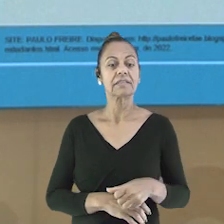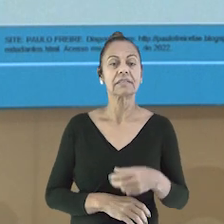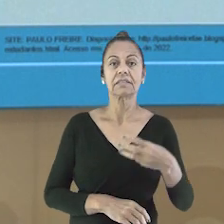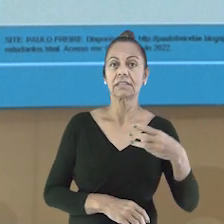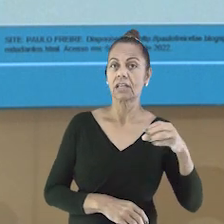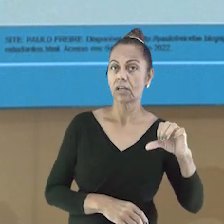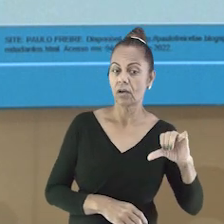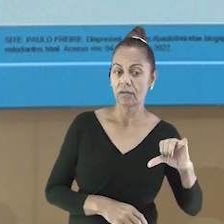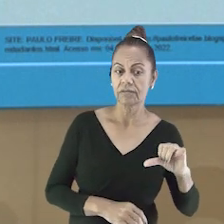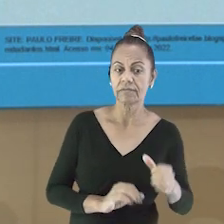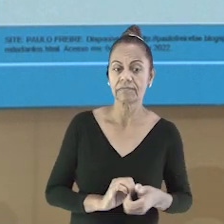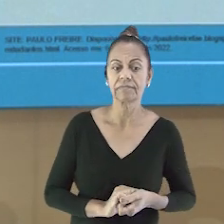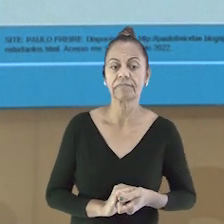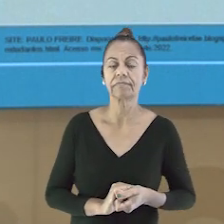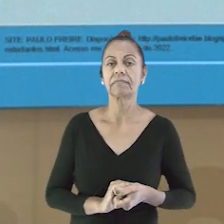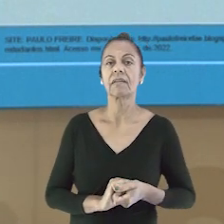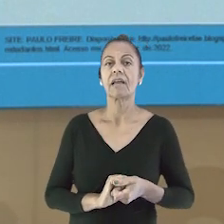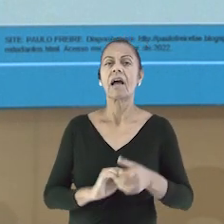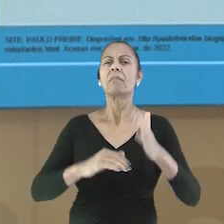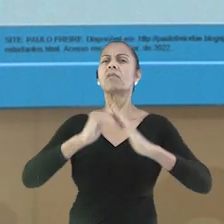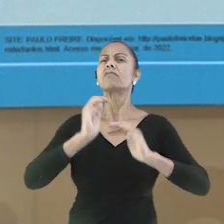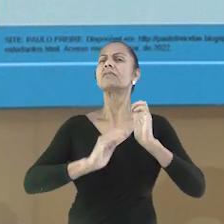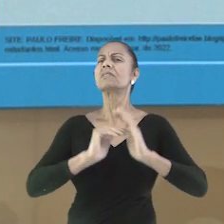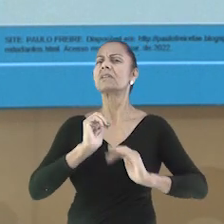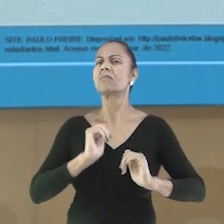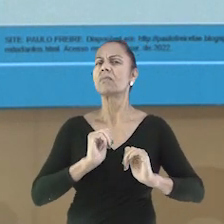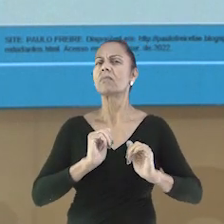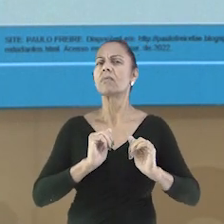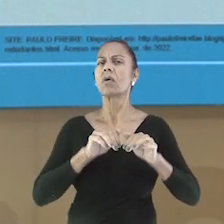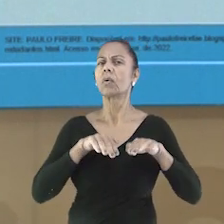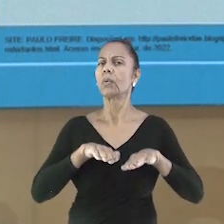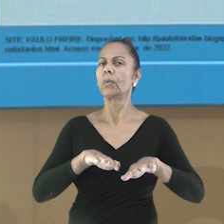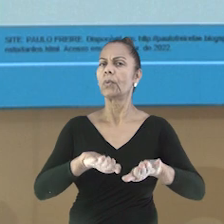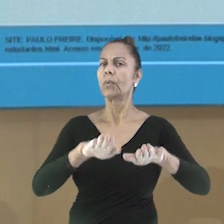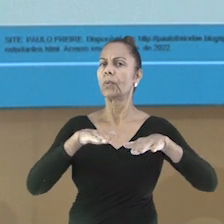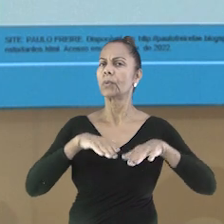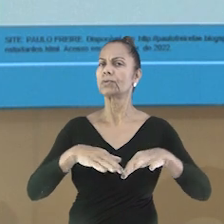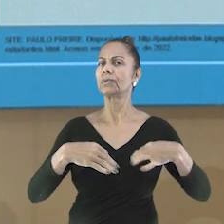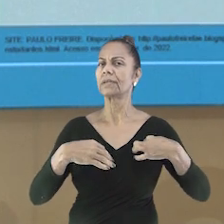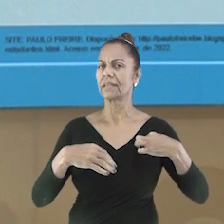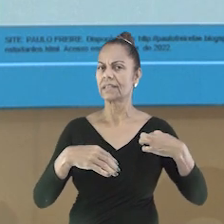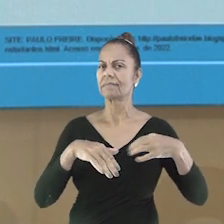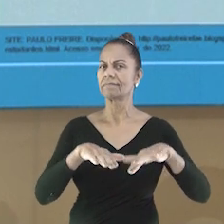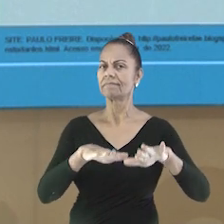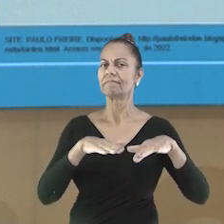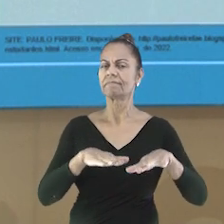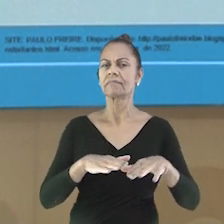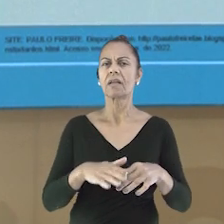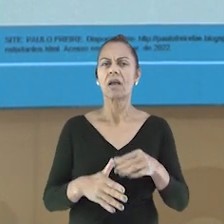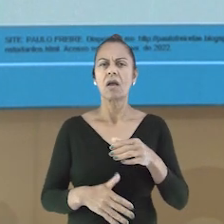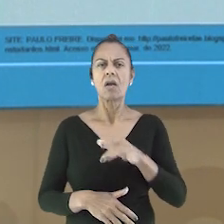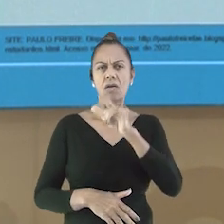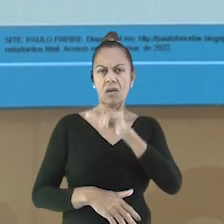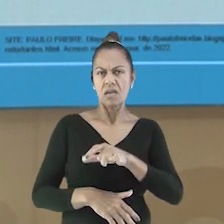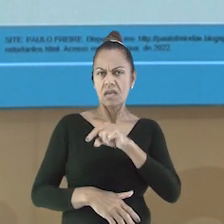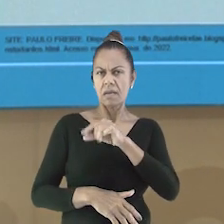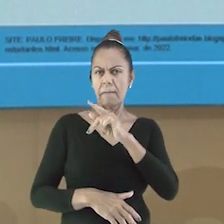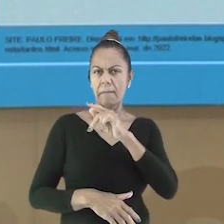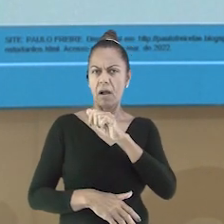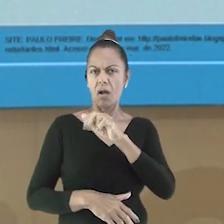Entrevista da estudante da EJA. Nome: A. Idade: 39 anos.